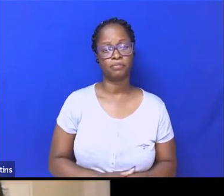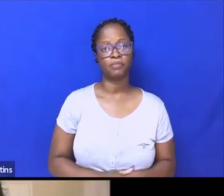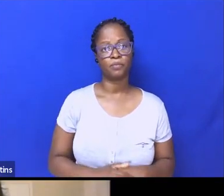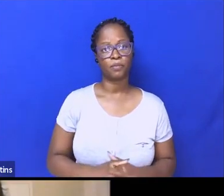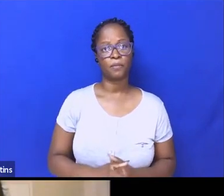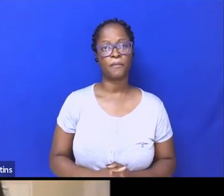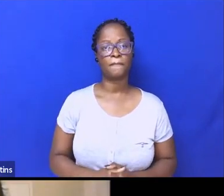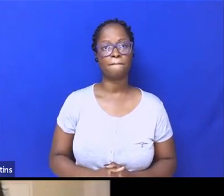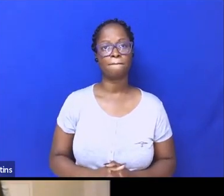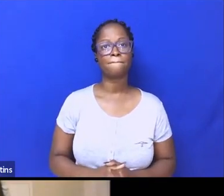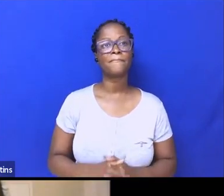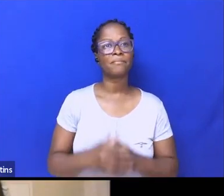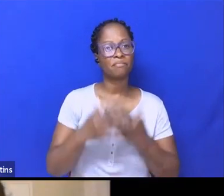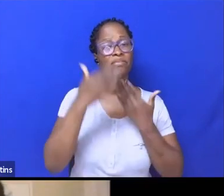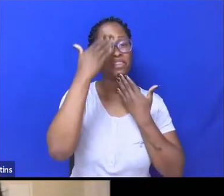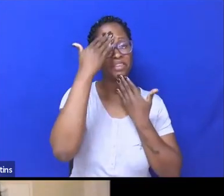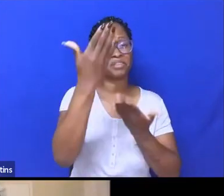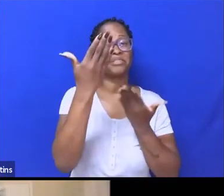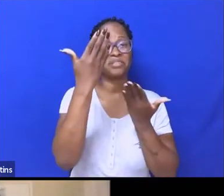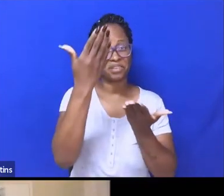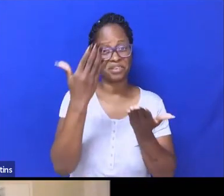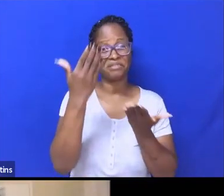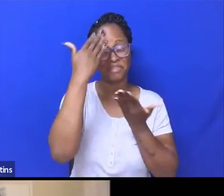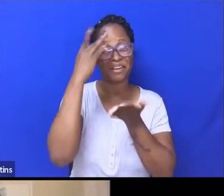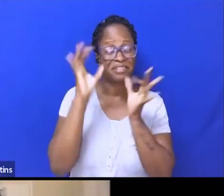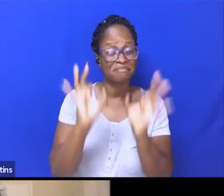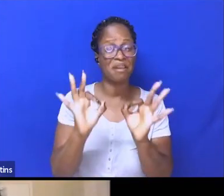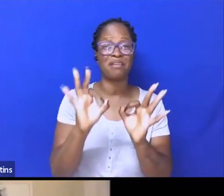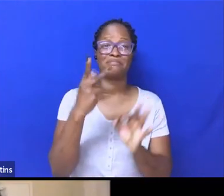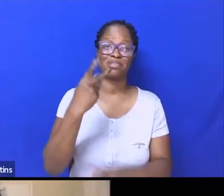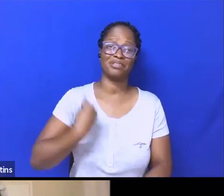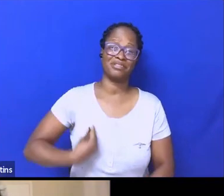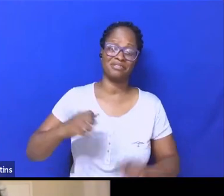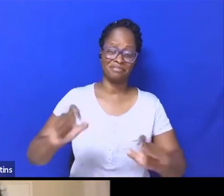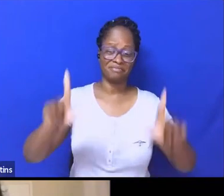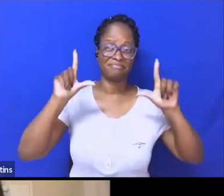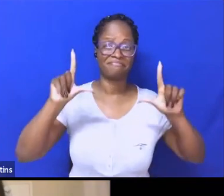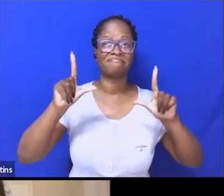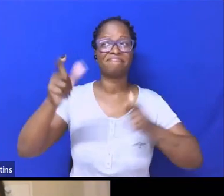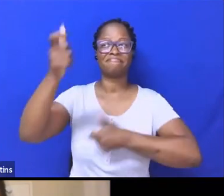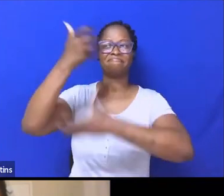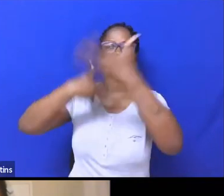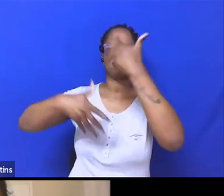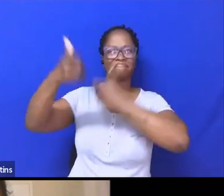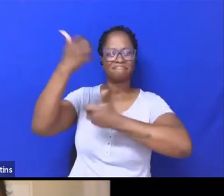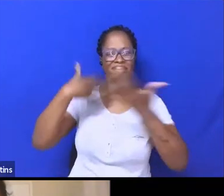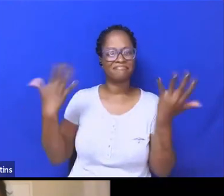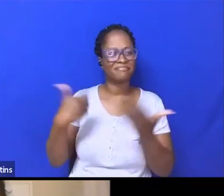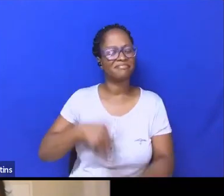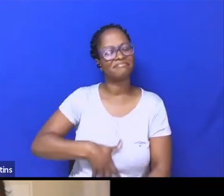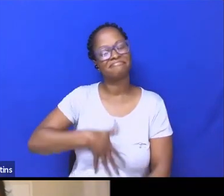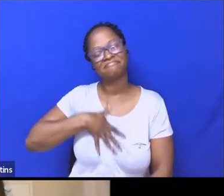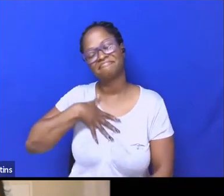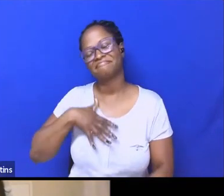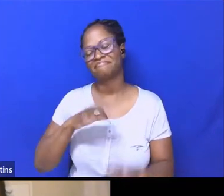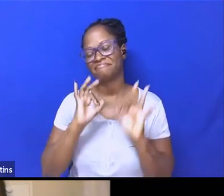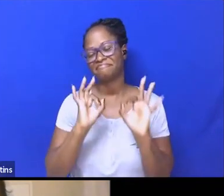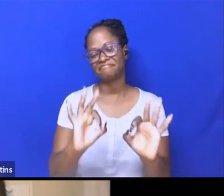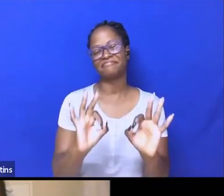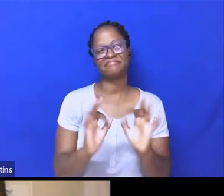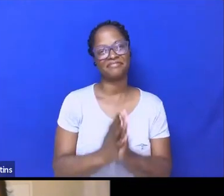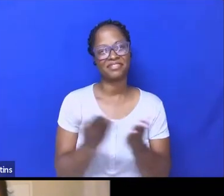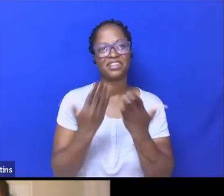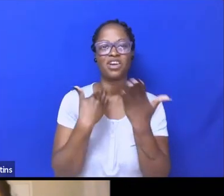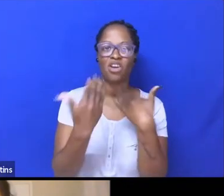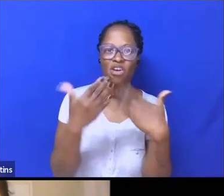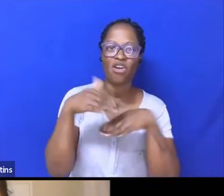Alondra muito obrigada de verdade pela sua participação pelas suas palavras foi um prazer conversar